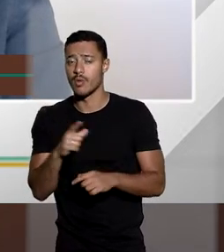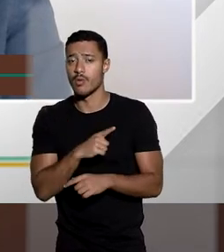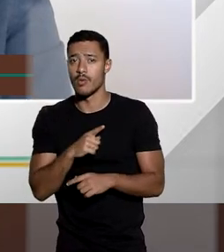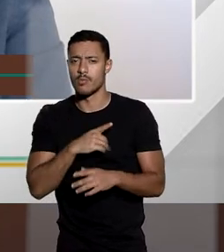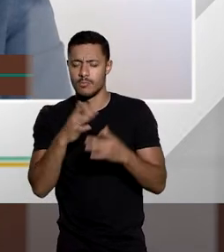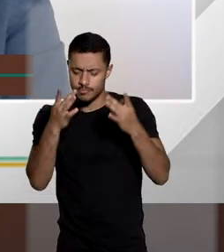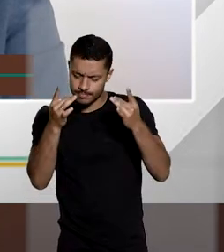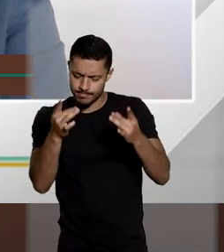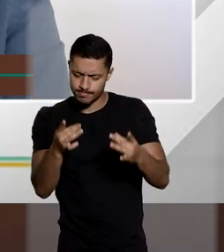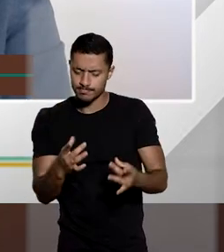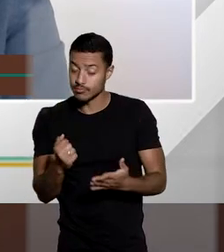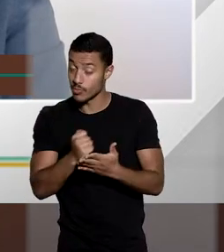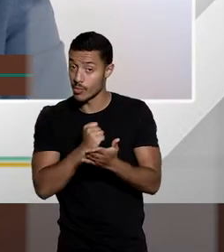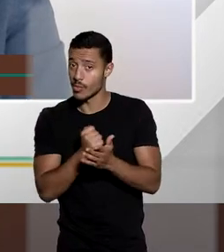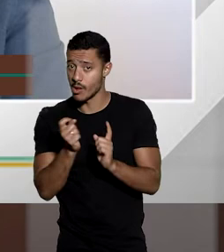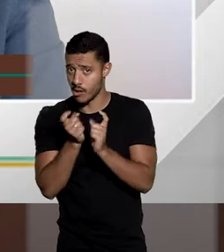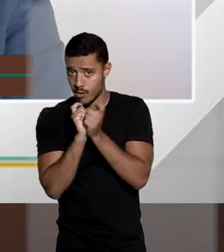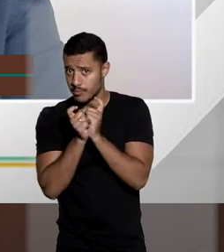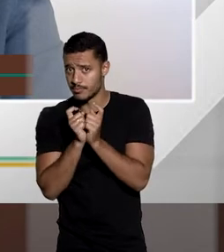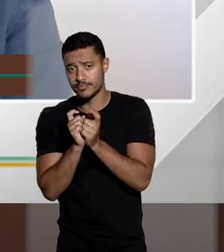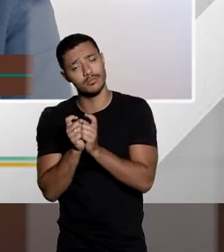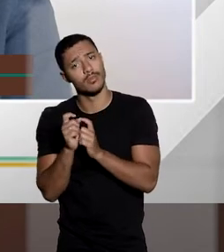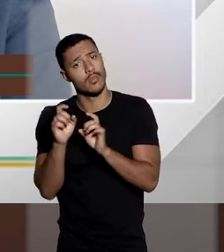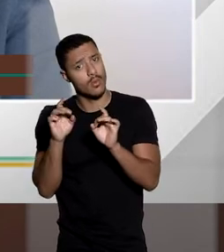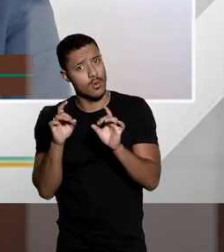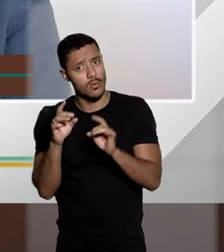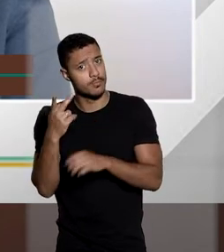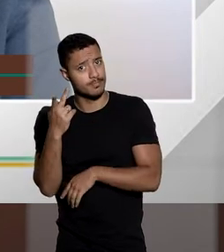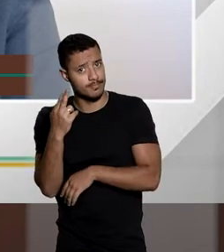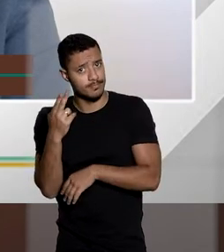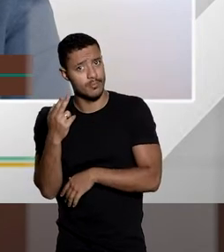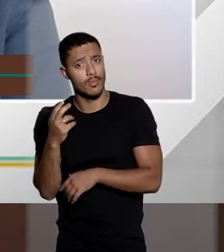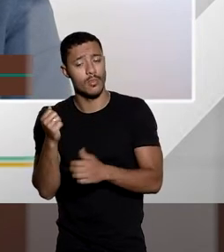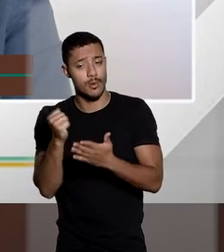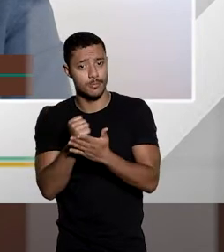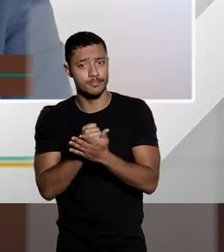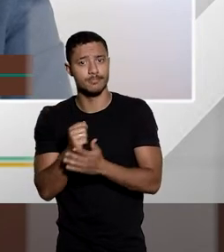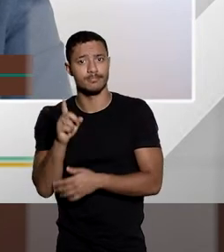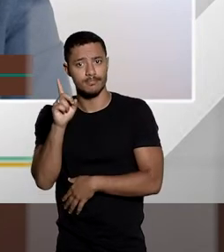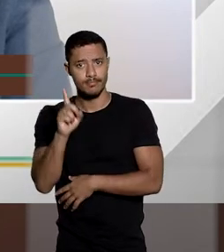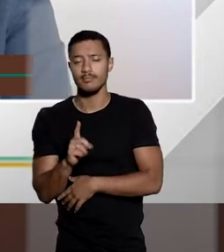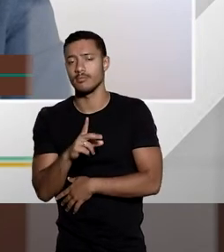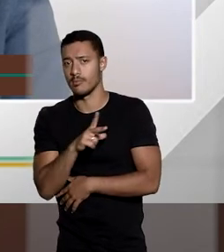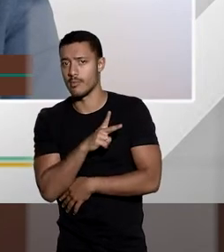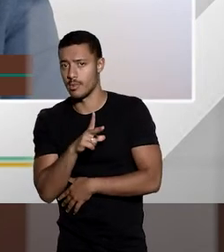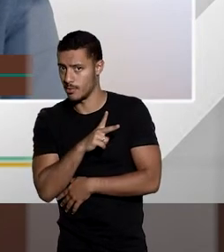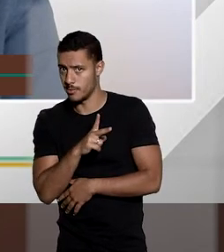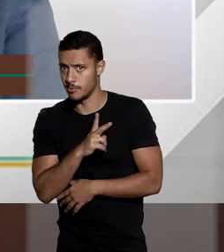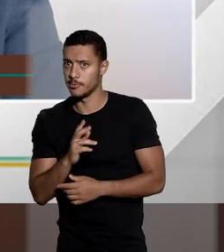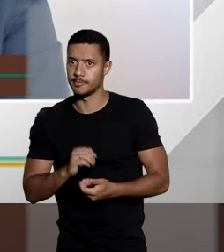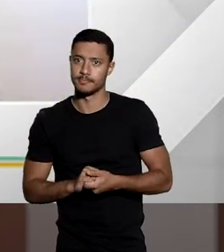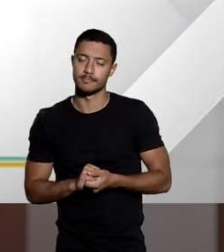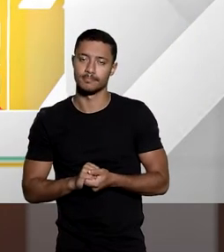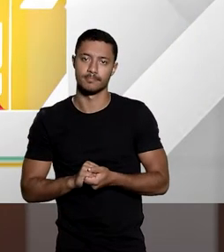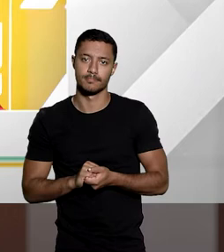haver cláusulas nos contratos administrativos que não são comuns aos contratos de direito privado.